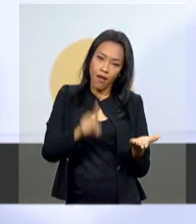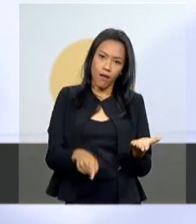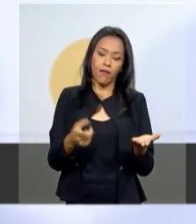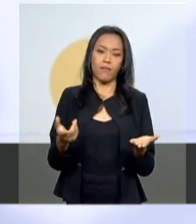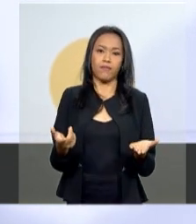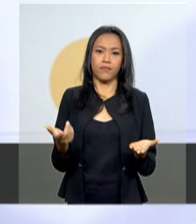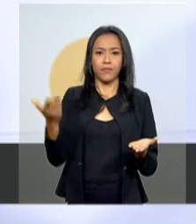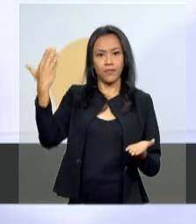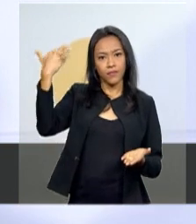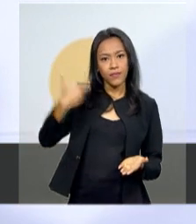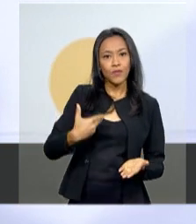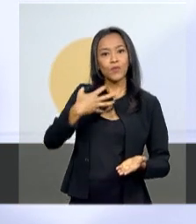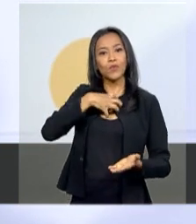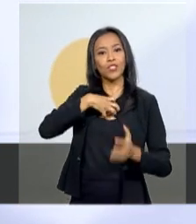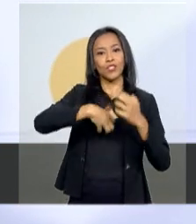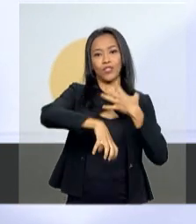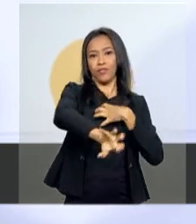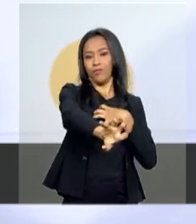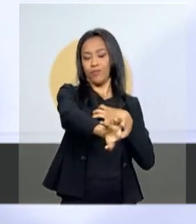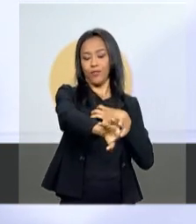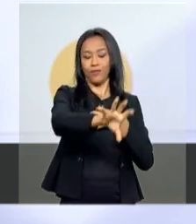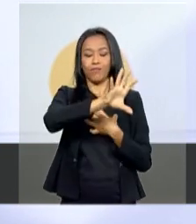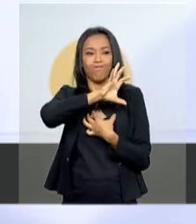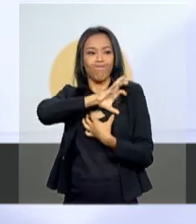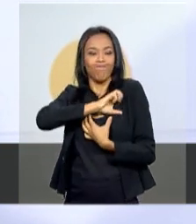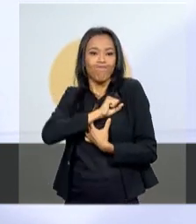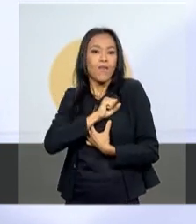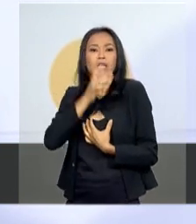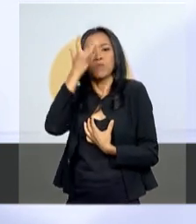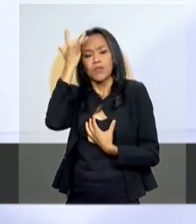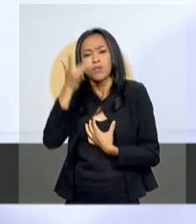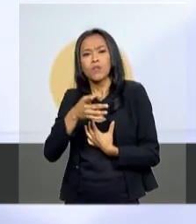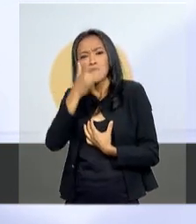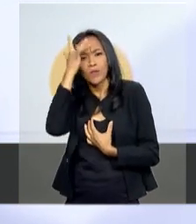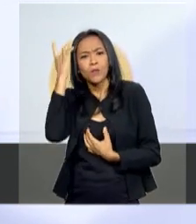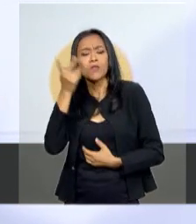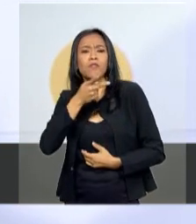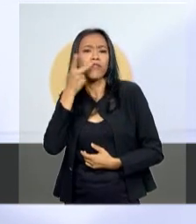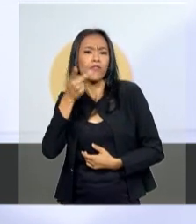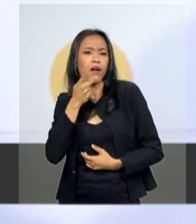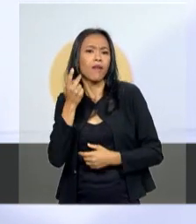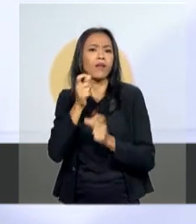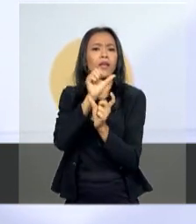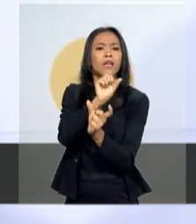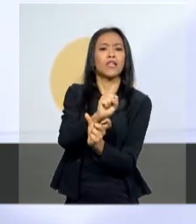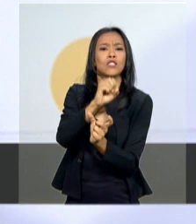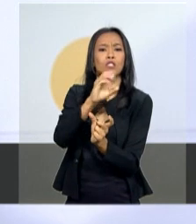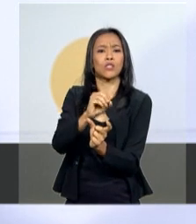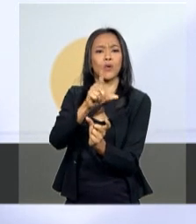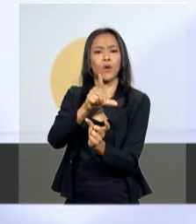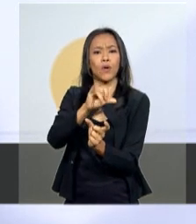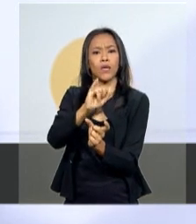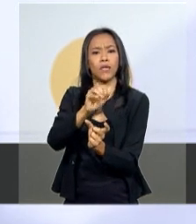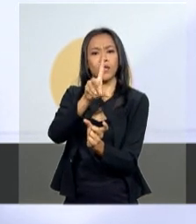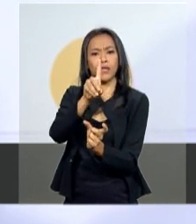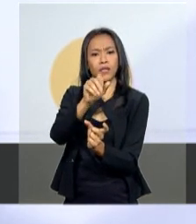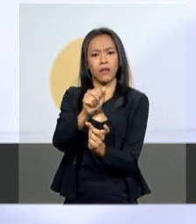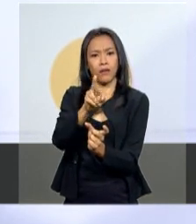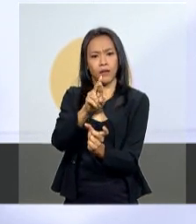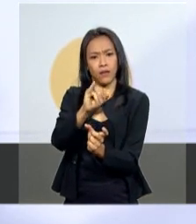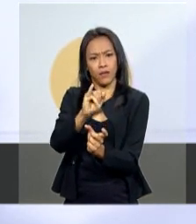da solidariedade as pessoas falam muito de solidariedade mas é se eu quisesse concretizar